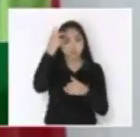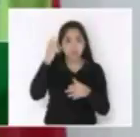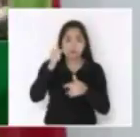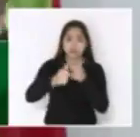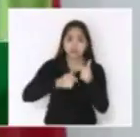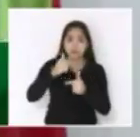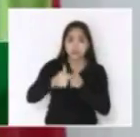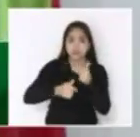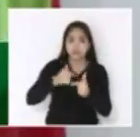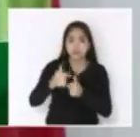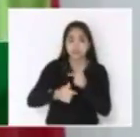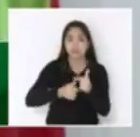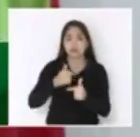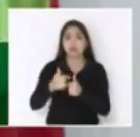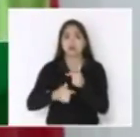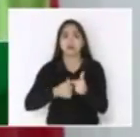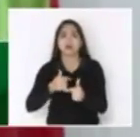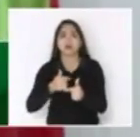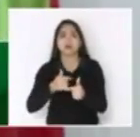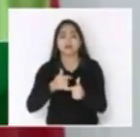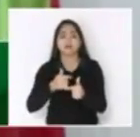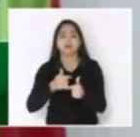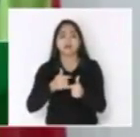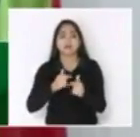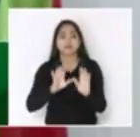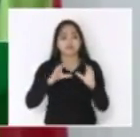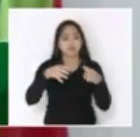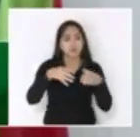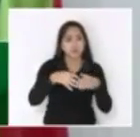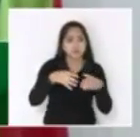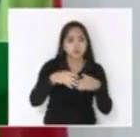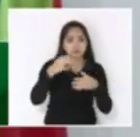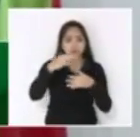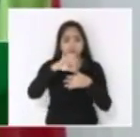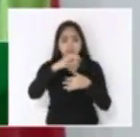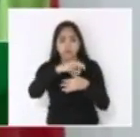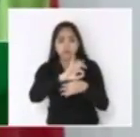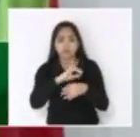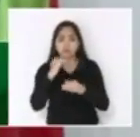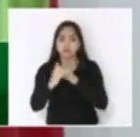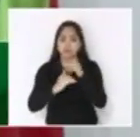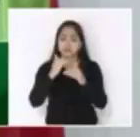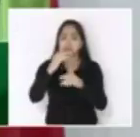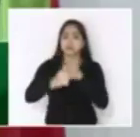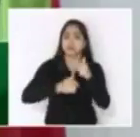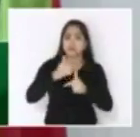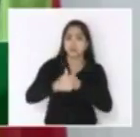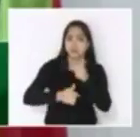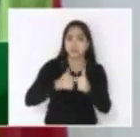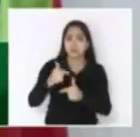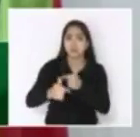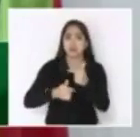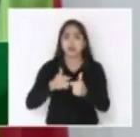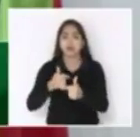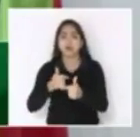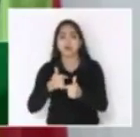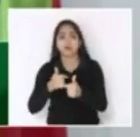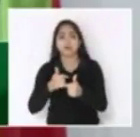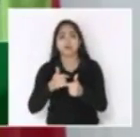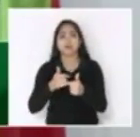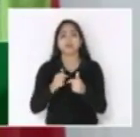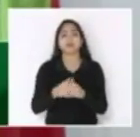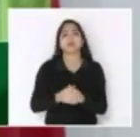as OCIPs, as ONGs, que desenvolve um trabalho importante na questão da coleta, separação, na